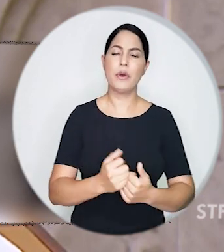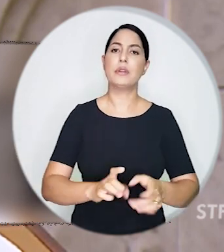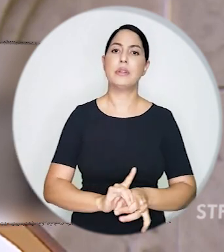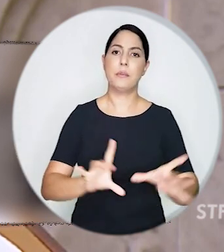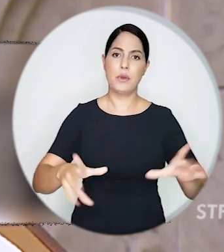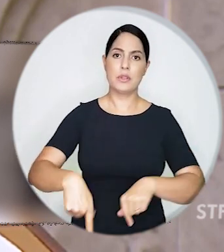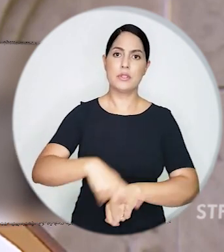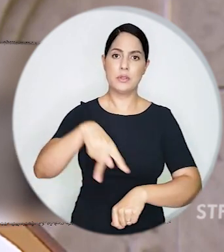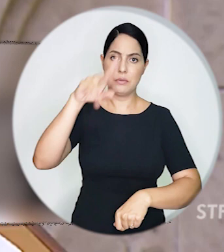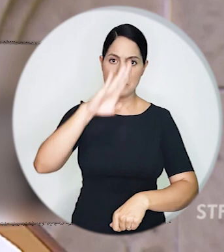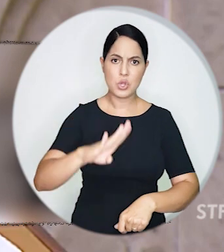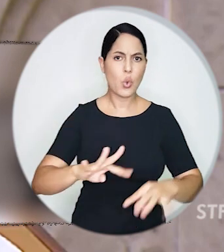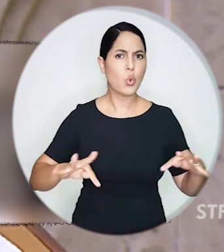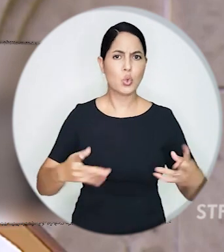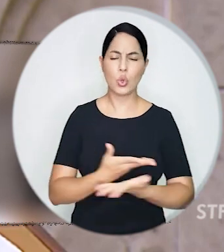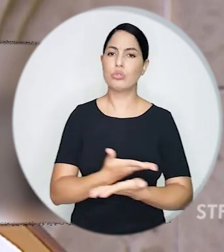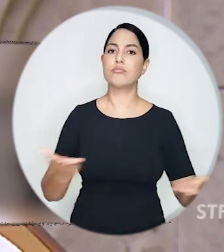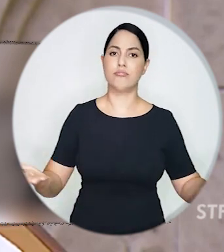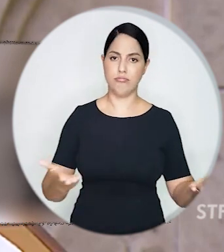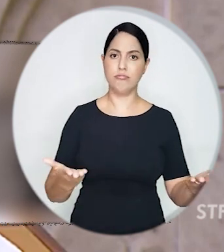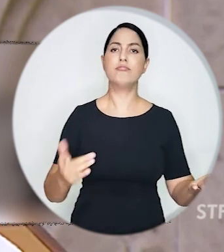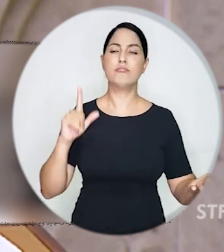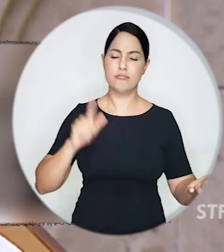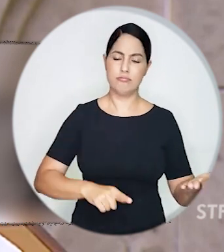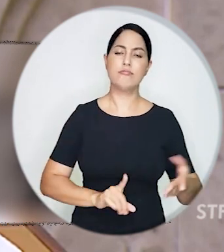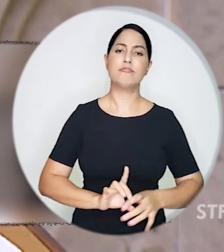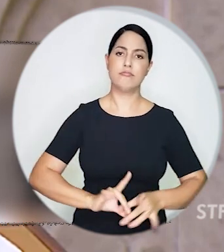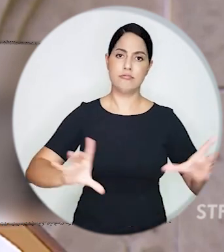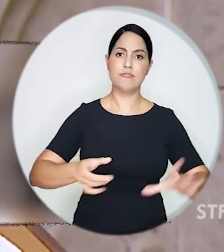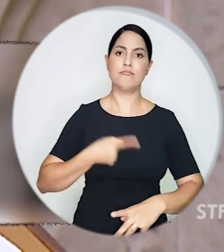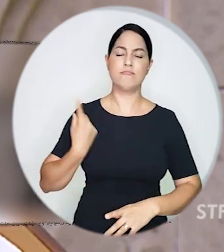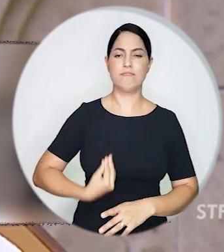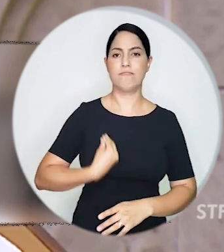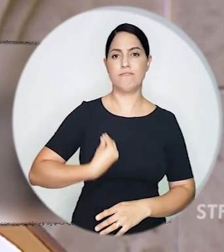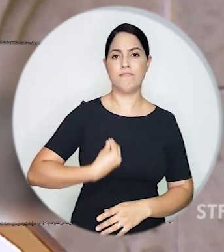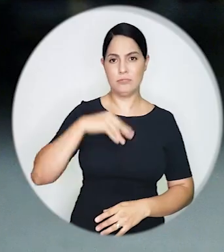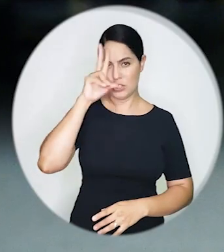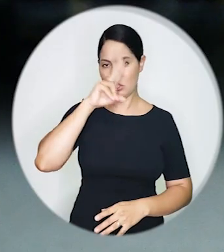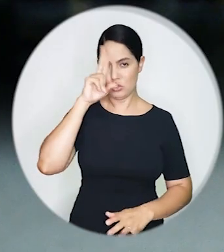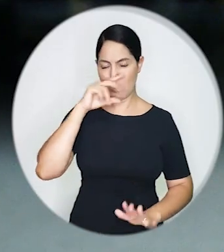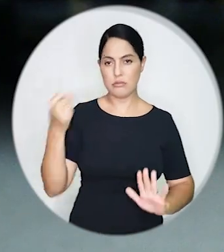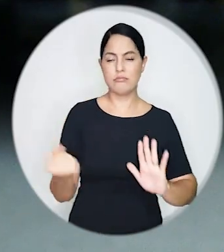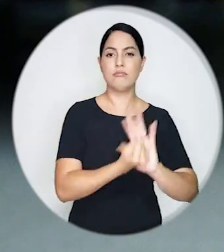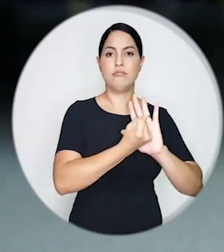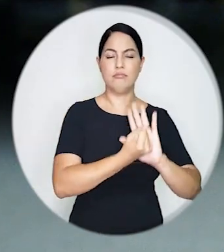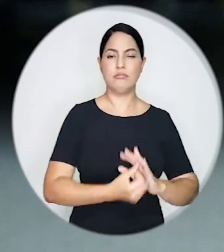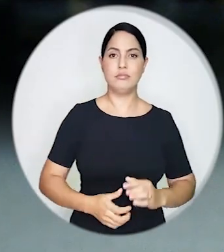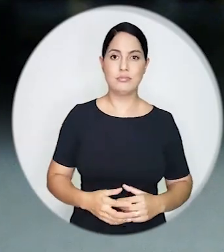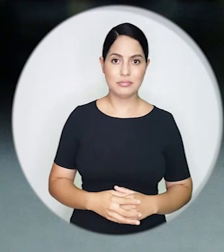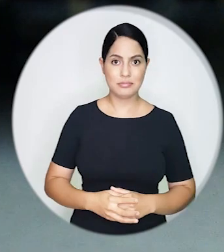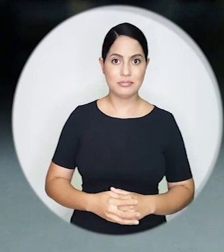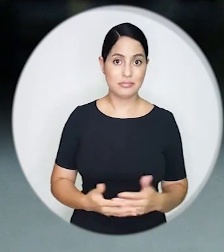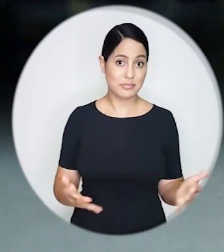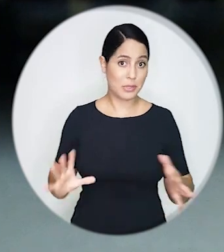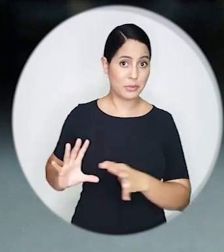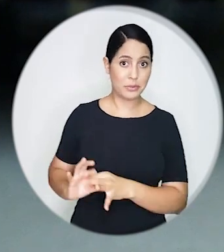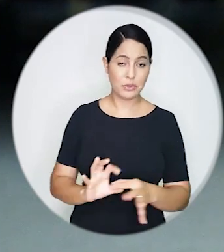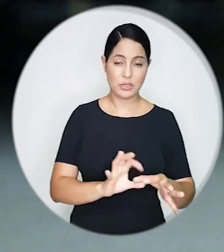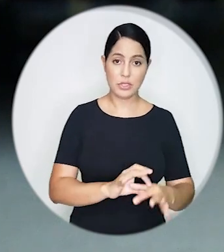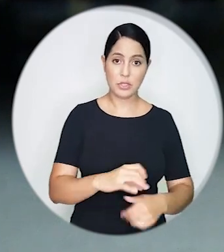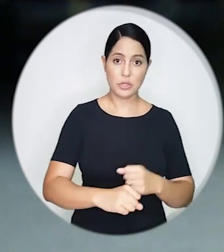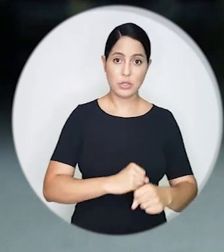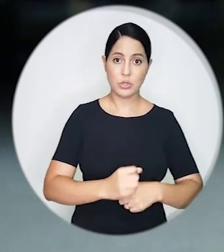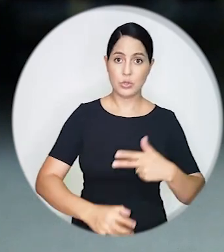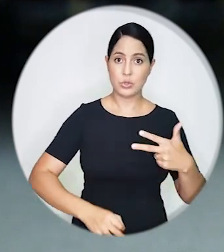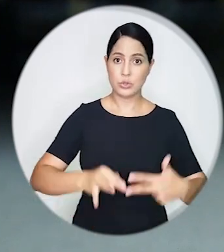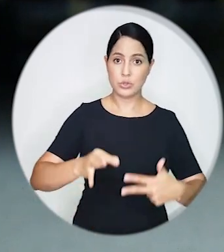nós somos a democracia brasileira. E este é o nosso lugar na história. Ainda durante o discurso de abertura do ano